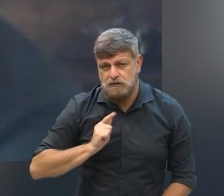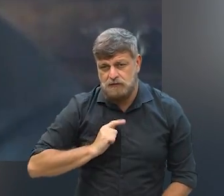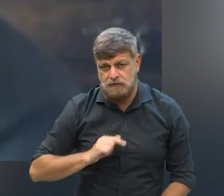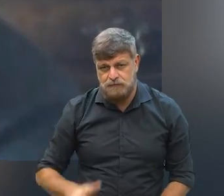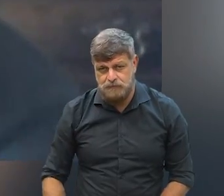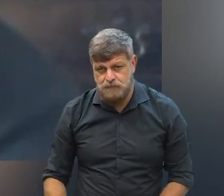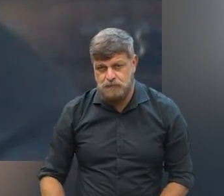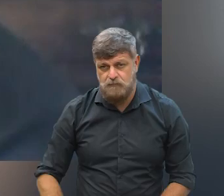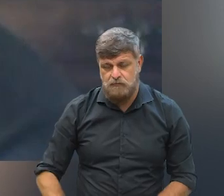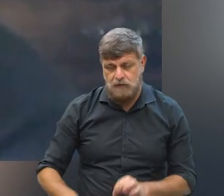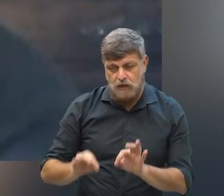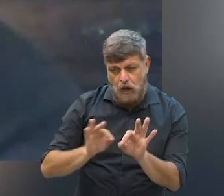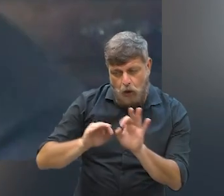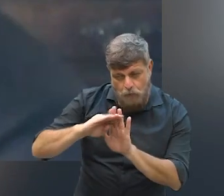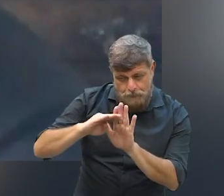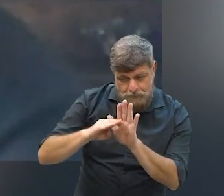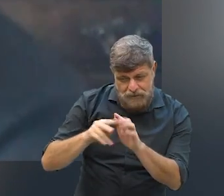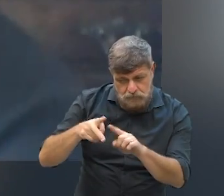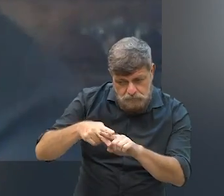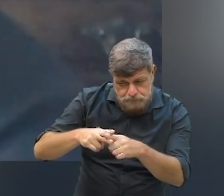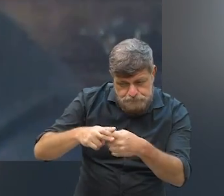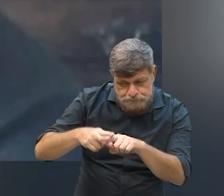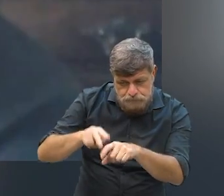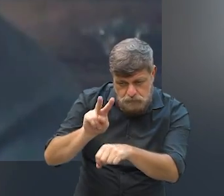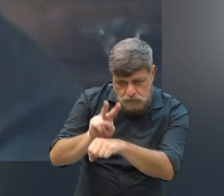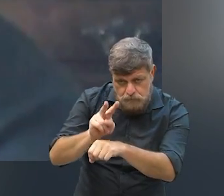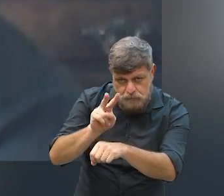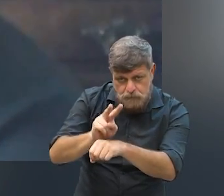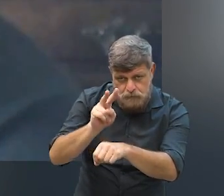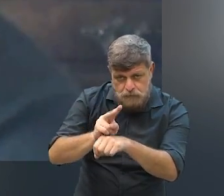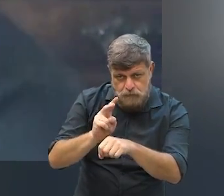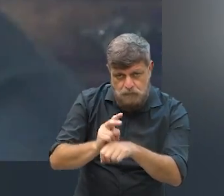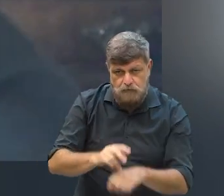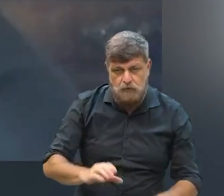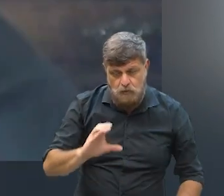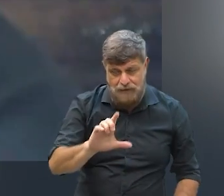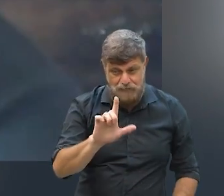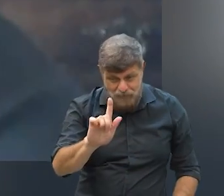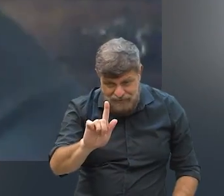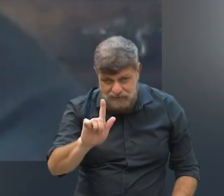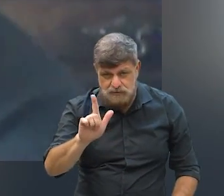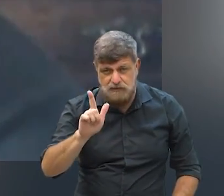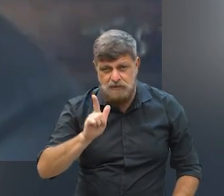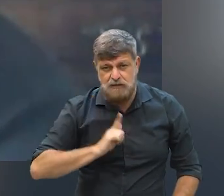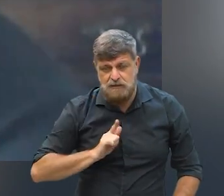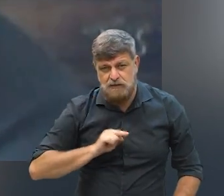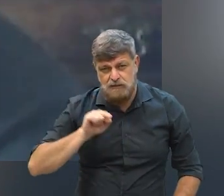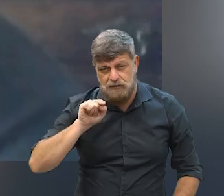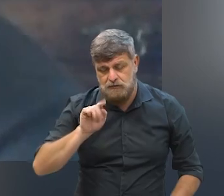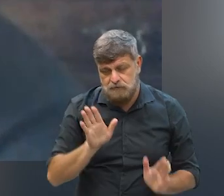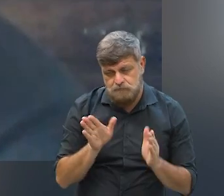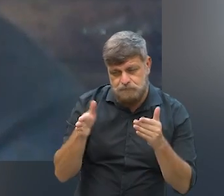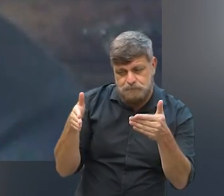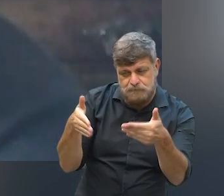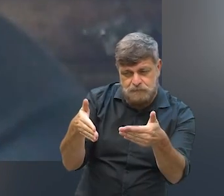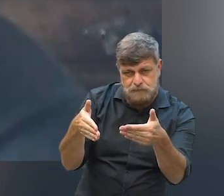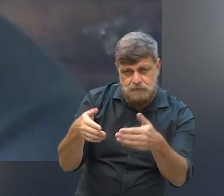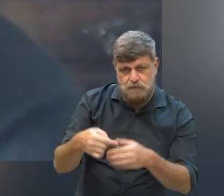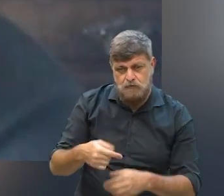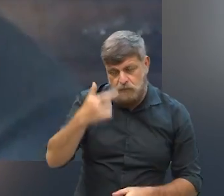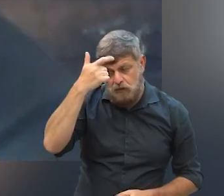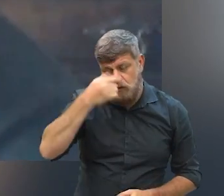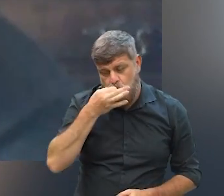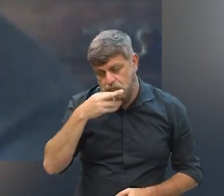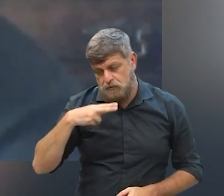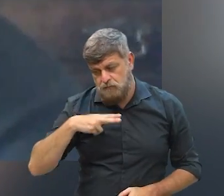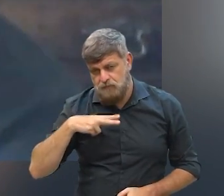implementação do seu plano de manejo. Ela tem uma situação em termos, eu diria,